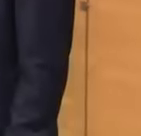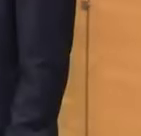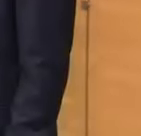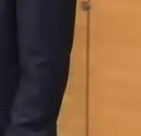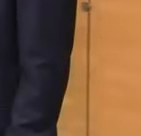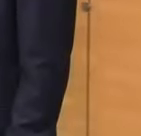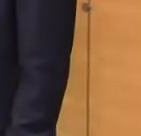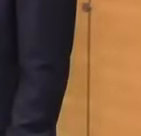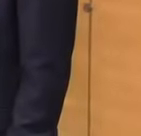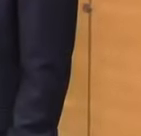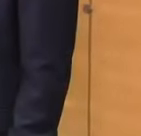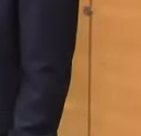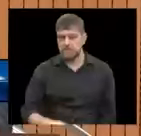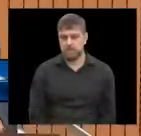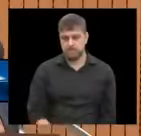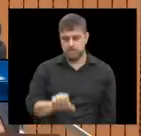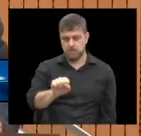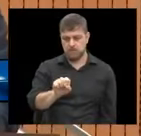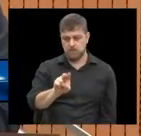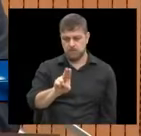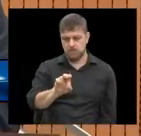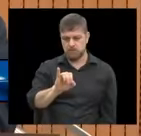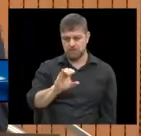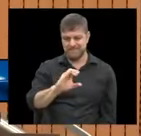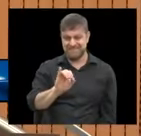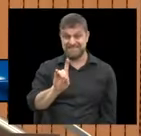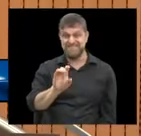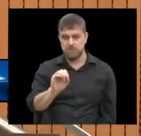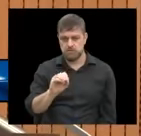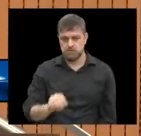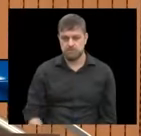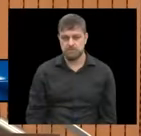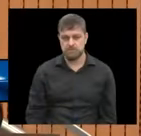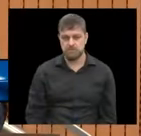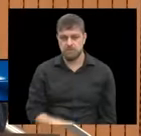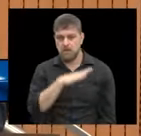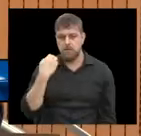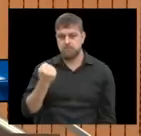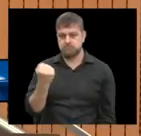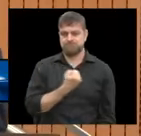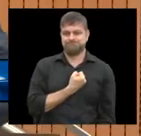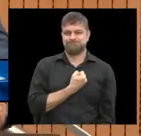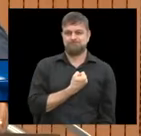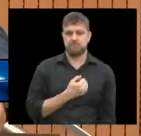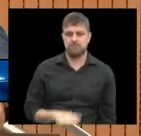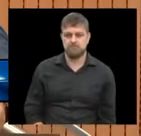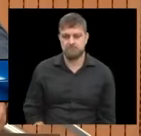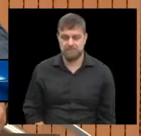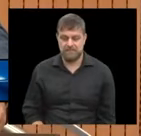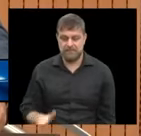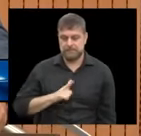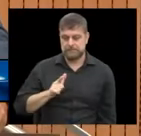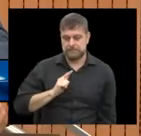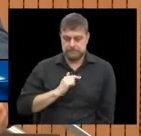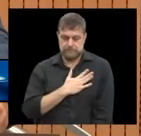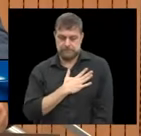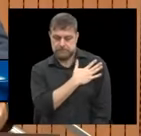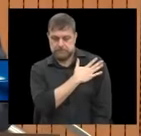se conversar sobre o assunto. Que é um problema de saúde pública e que, por causa do tabu, muitas